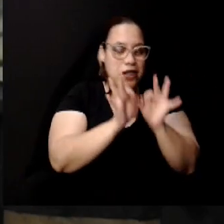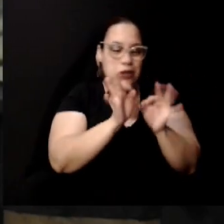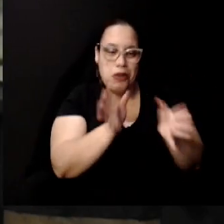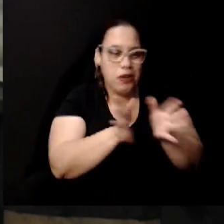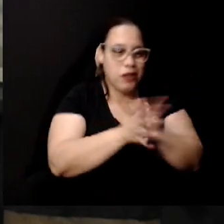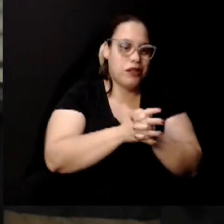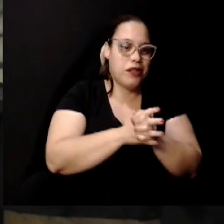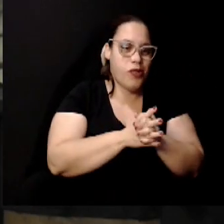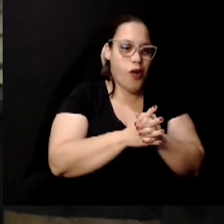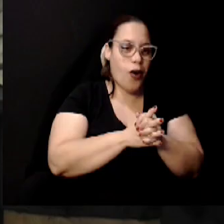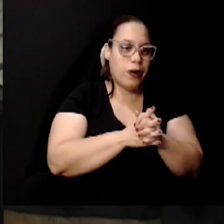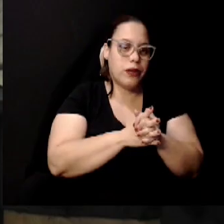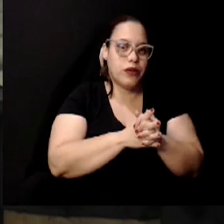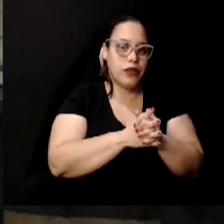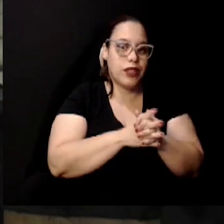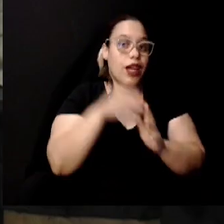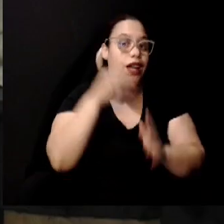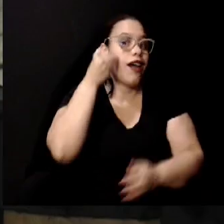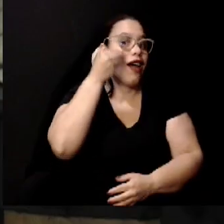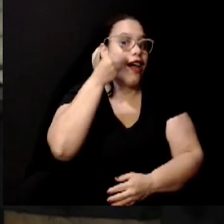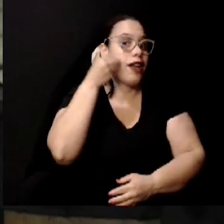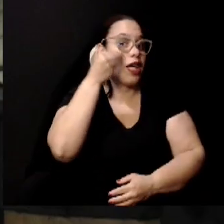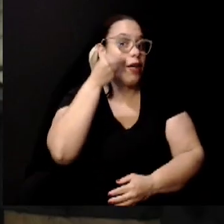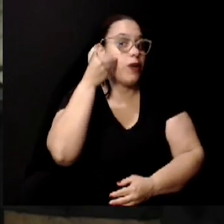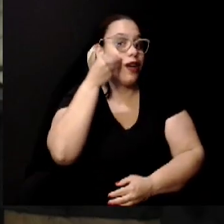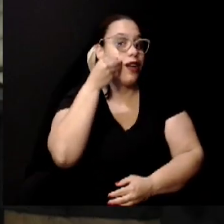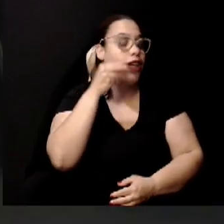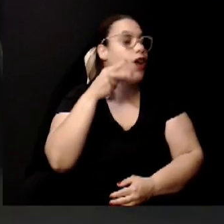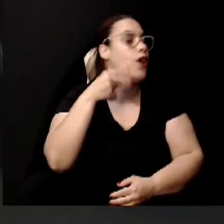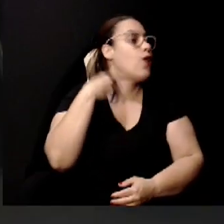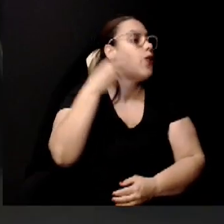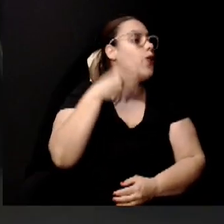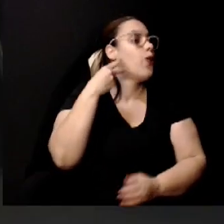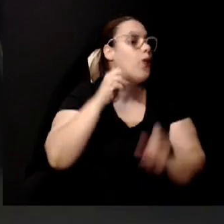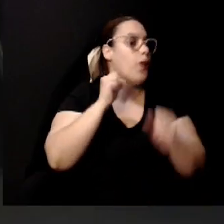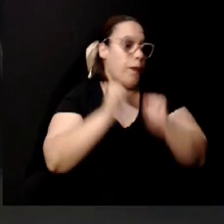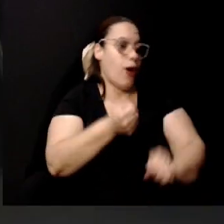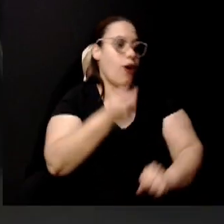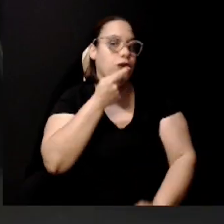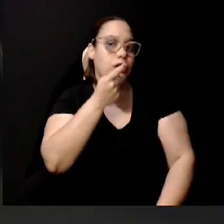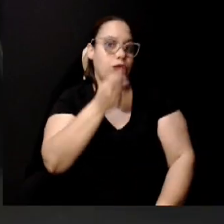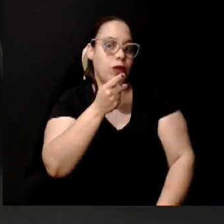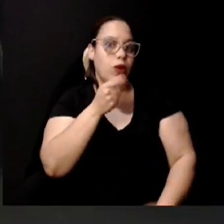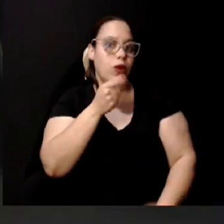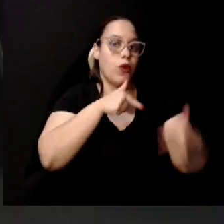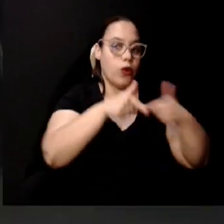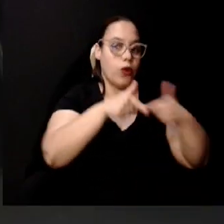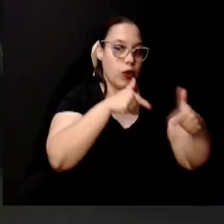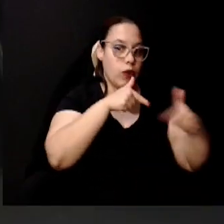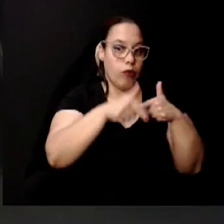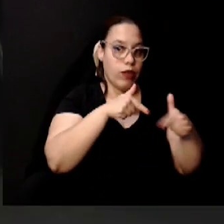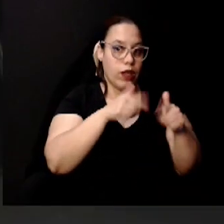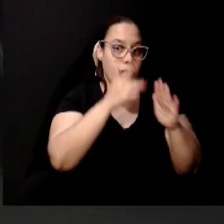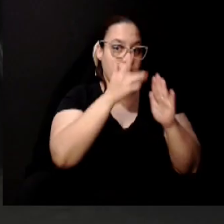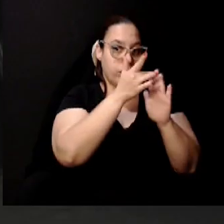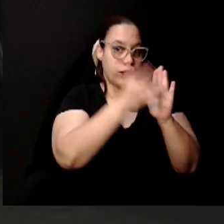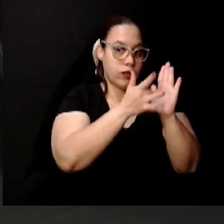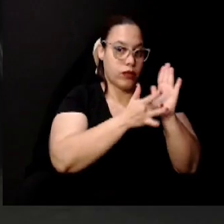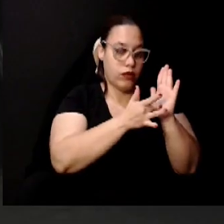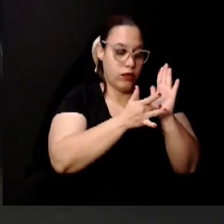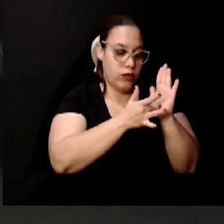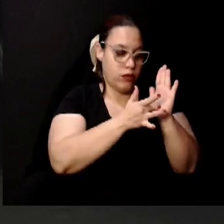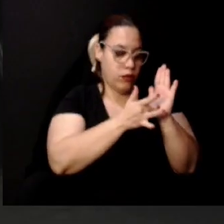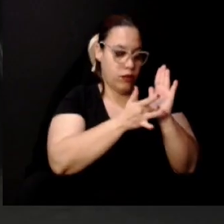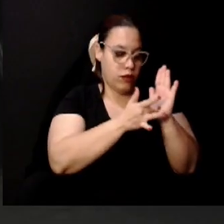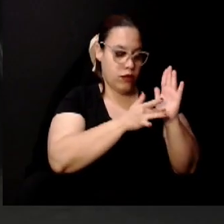da experiência. Vereadora, a gente pode dizer que o seu trabalho, ele está pautado bastante